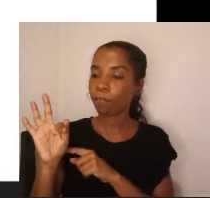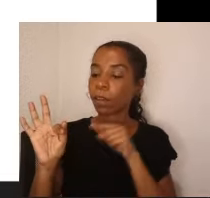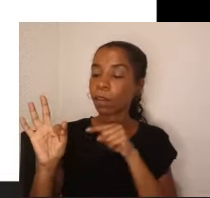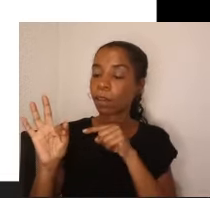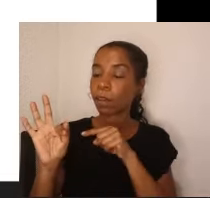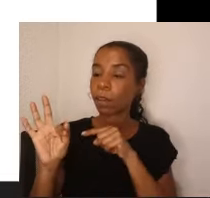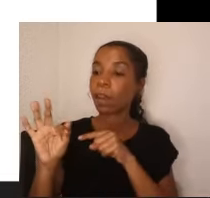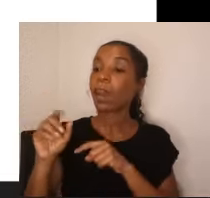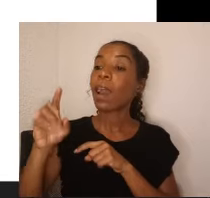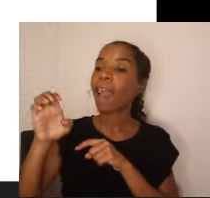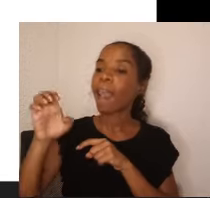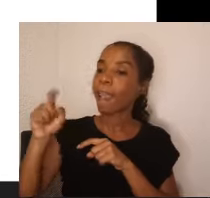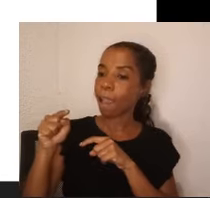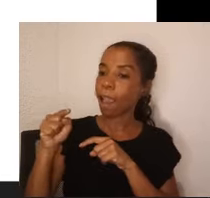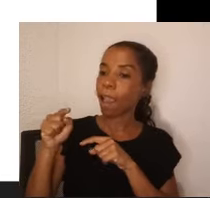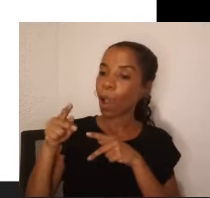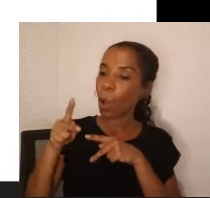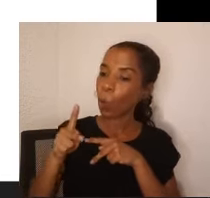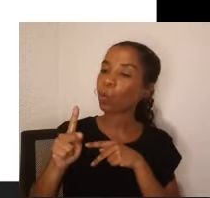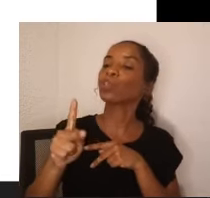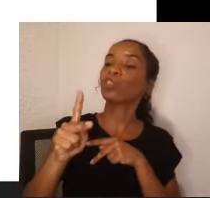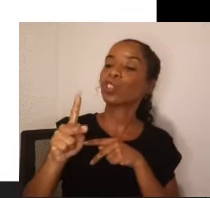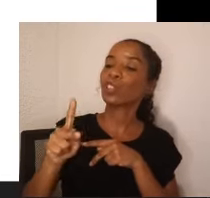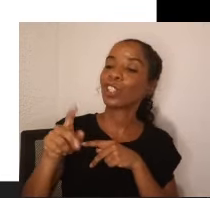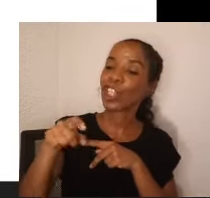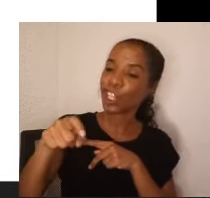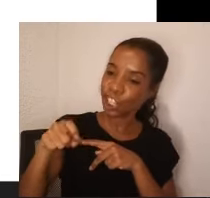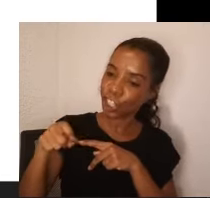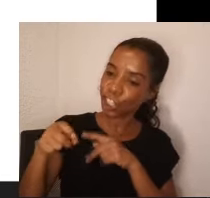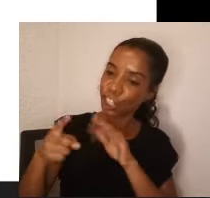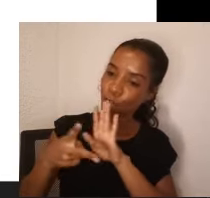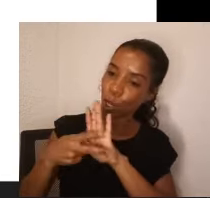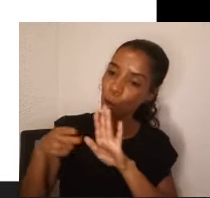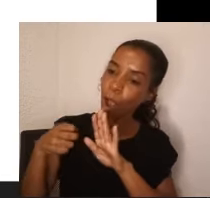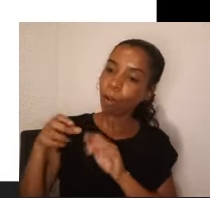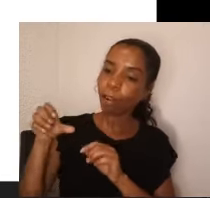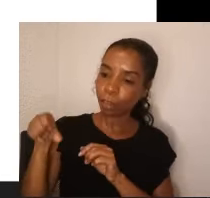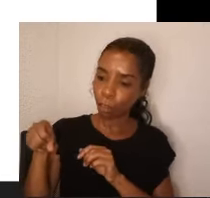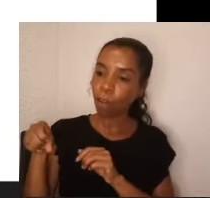em x igual a 9.